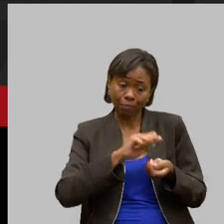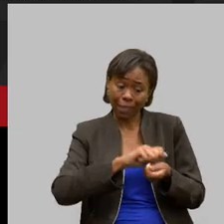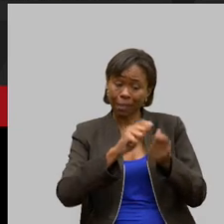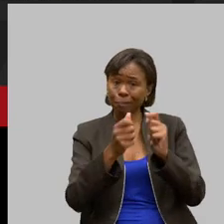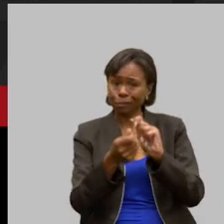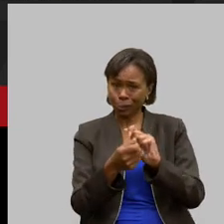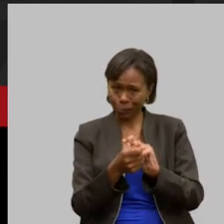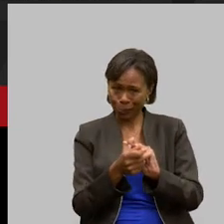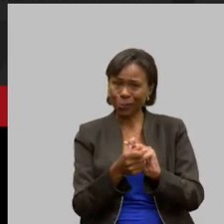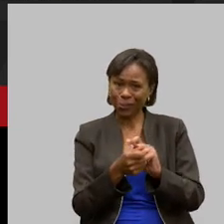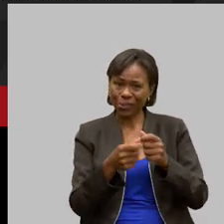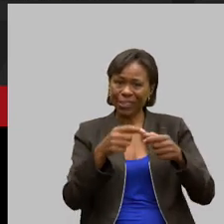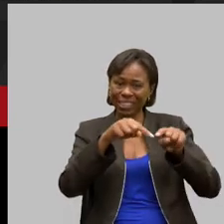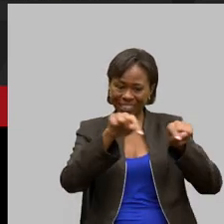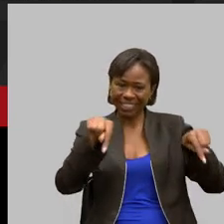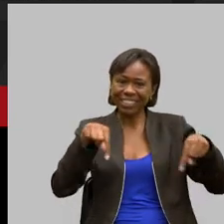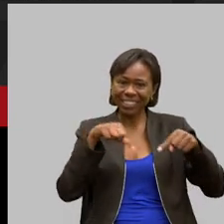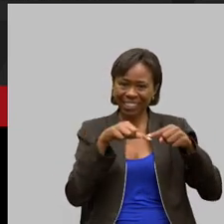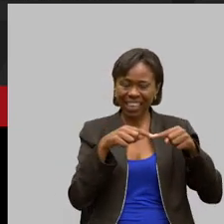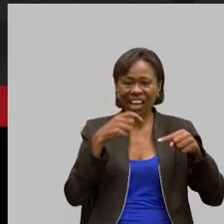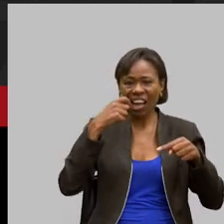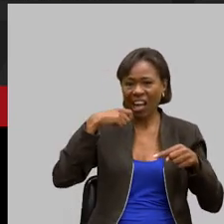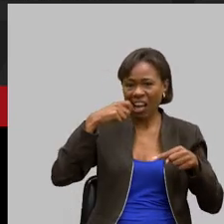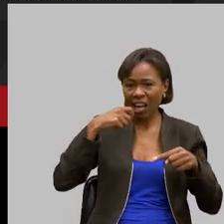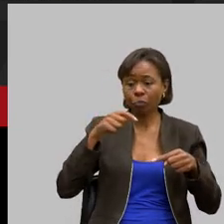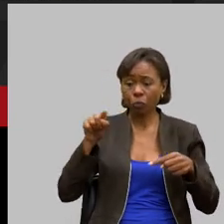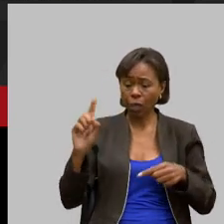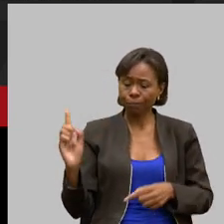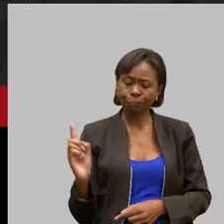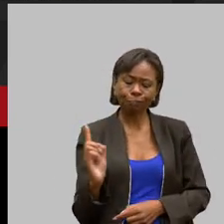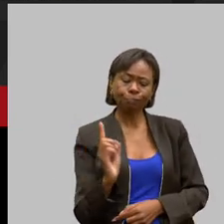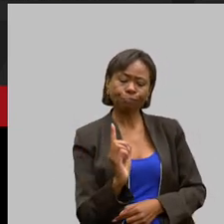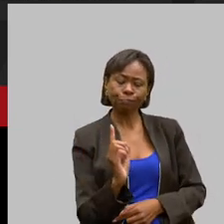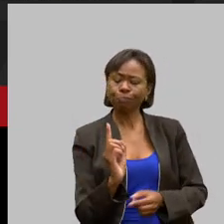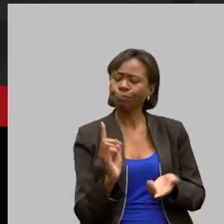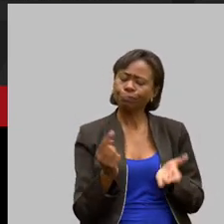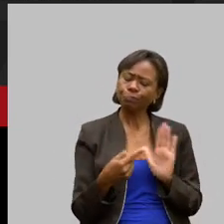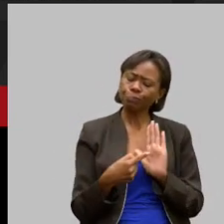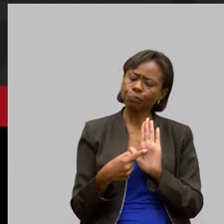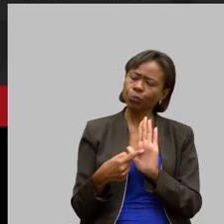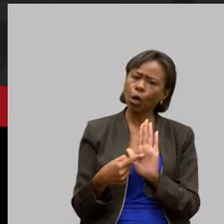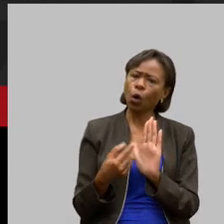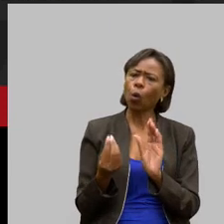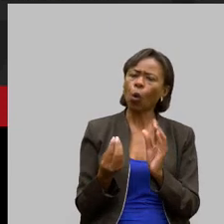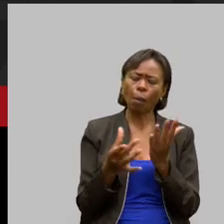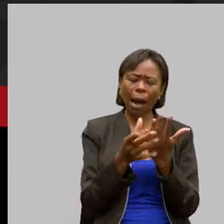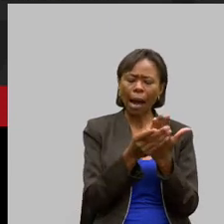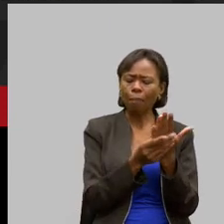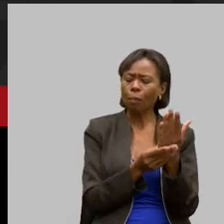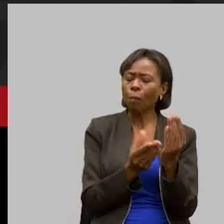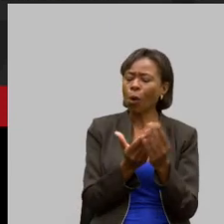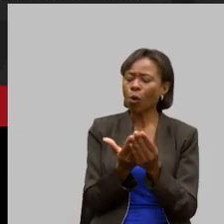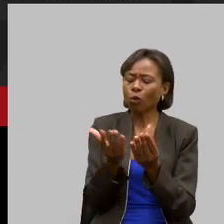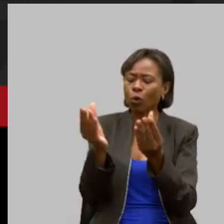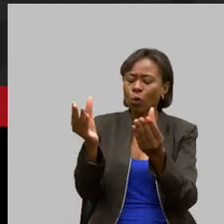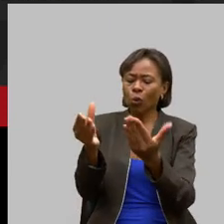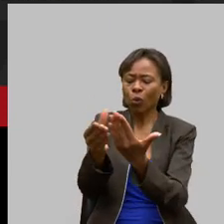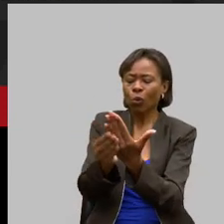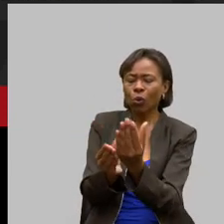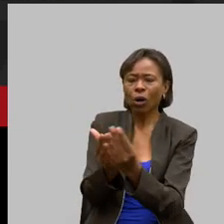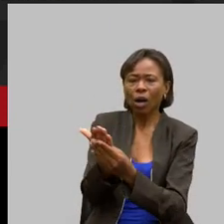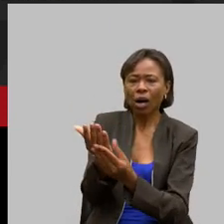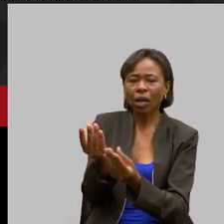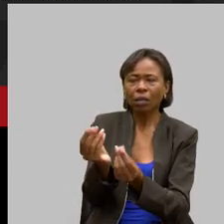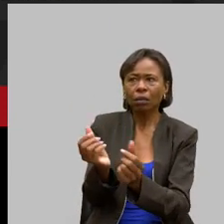nosso paciente ele chega lá a gente mostra para ele o toque de como que é a luva o gorro eh a máscara